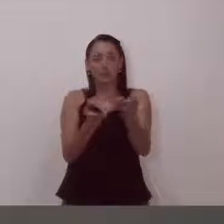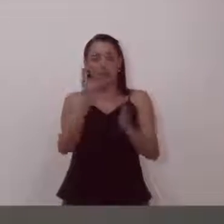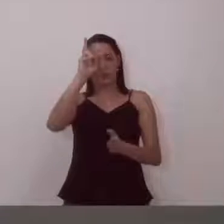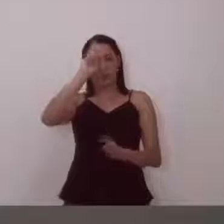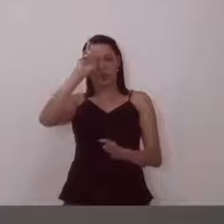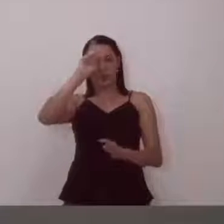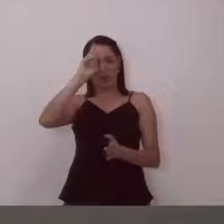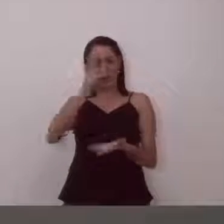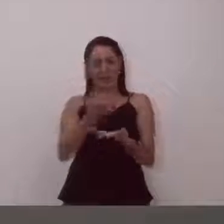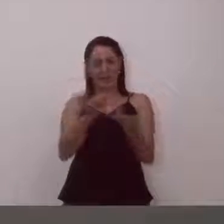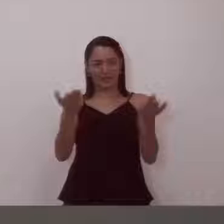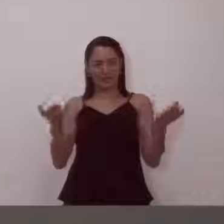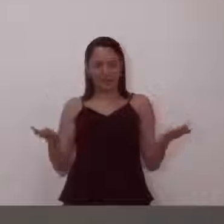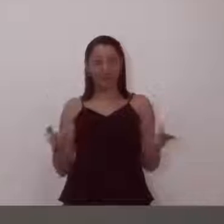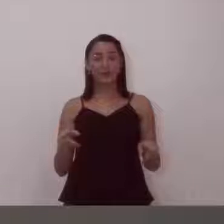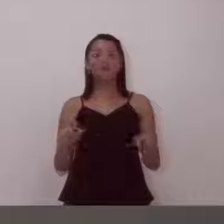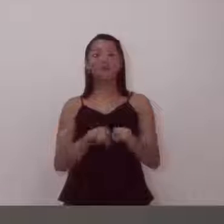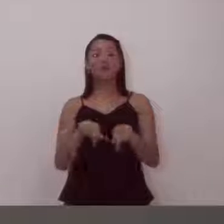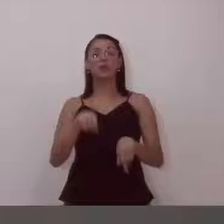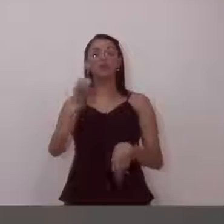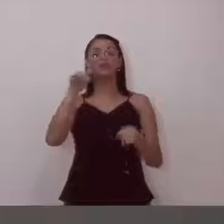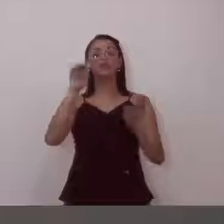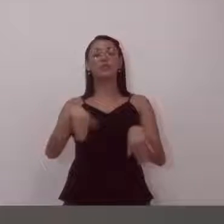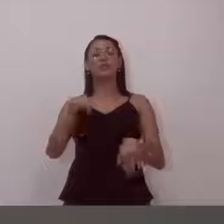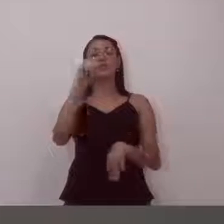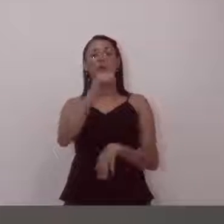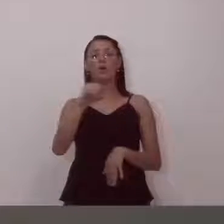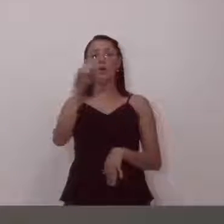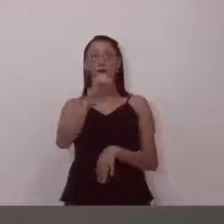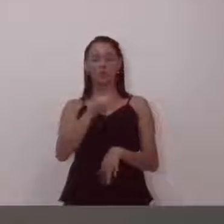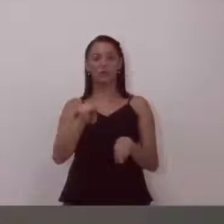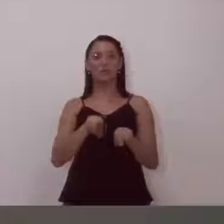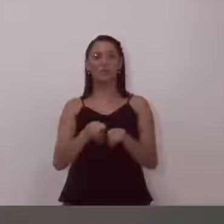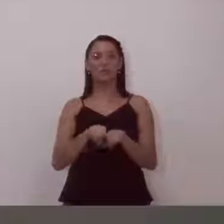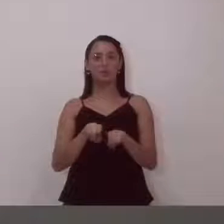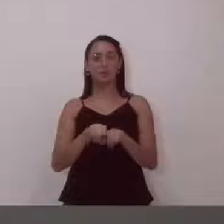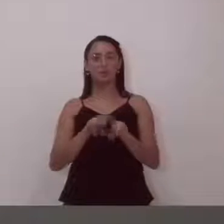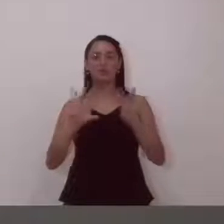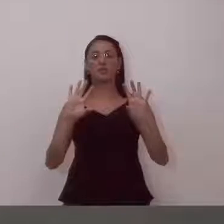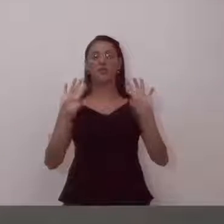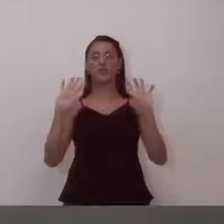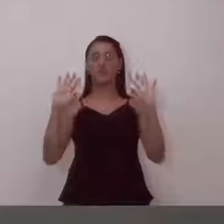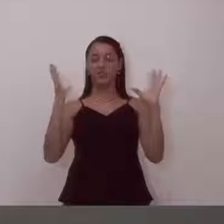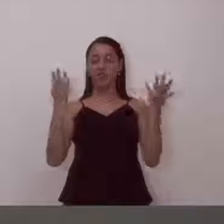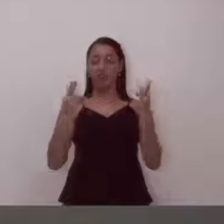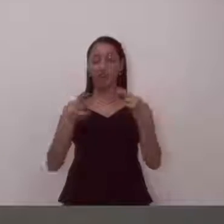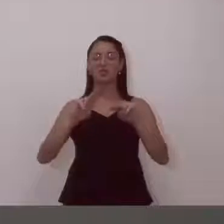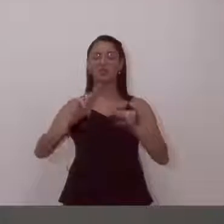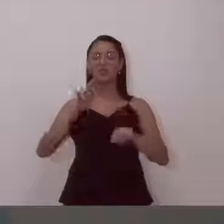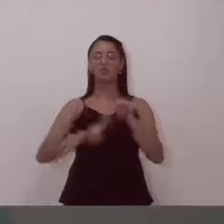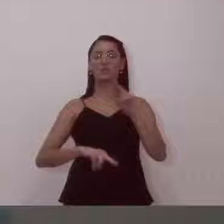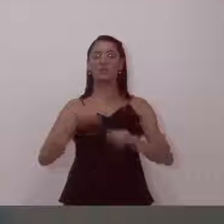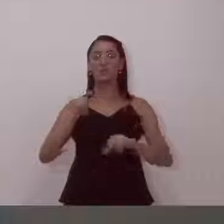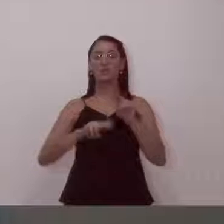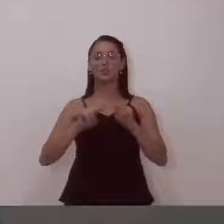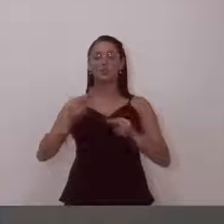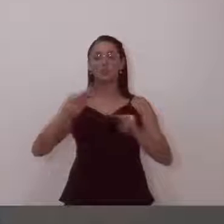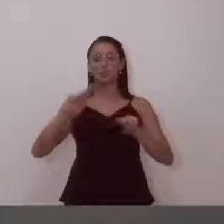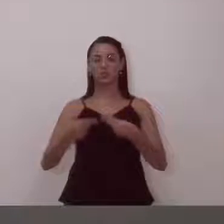outubro. Também o final do mês de outubro, o mês da padroeira, ontem festa de São Judas Tadeu, então os parabéns àquela